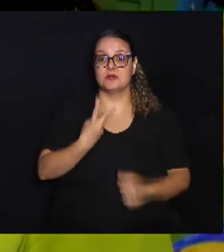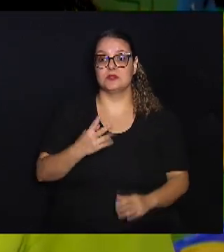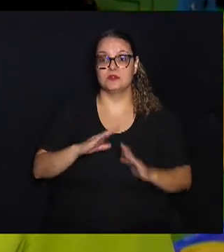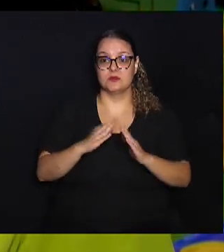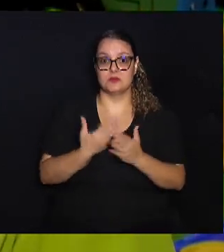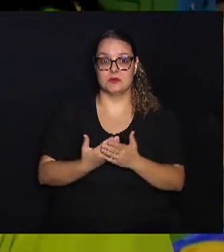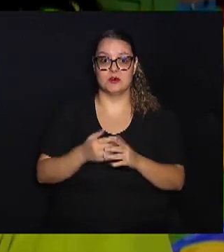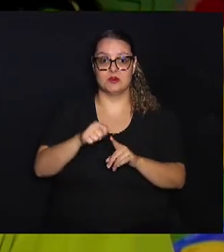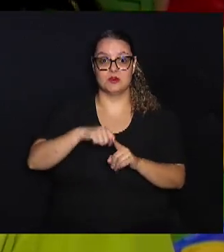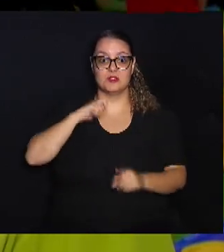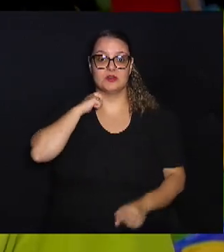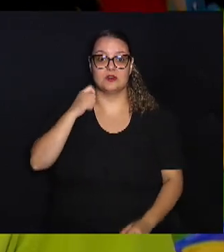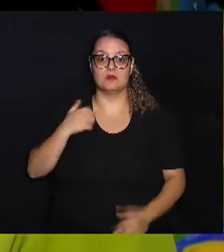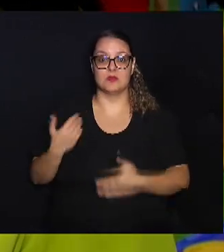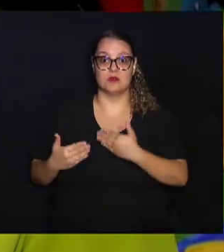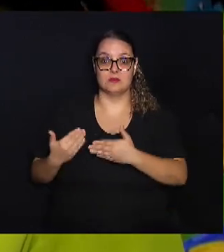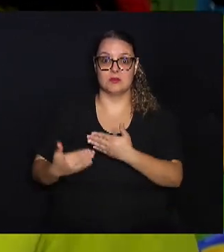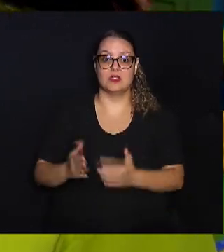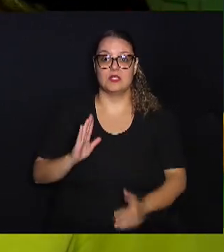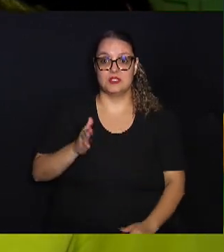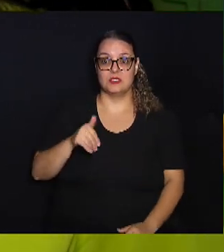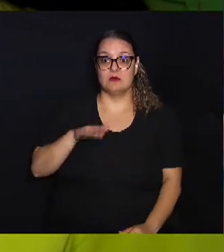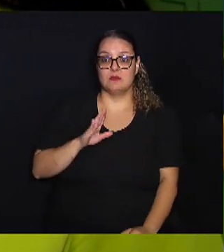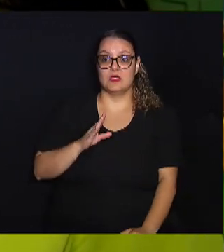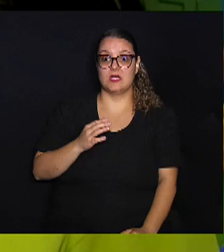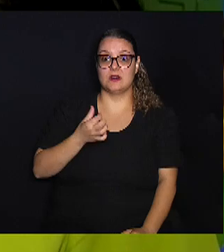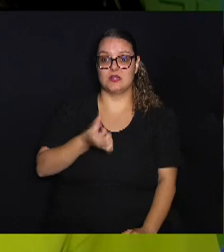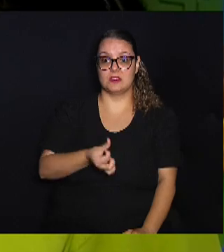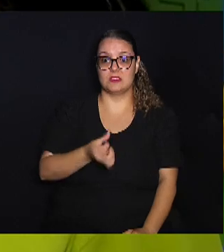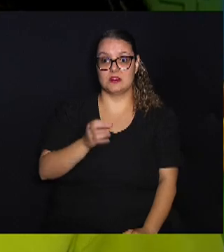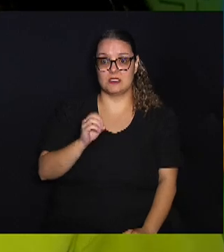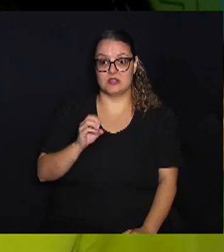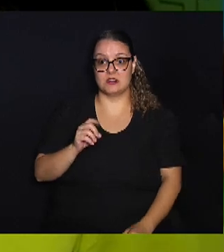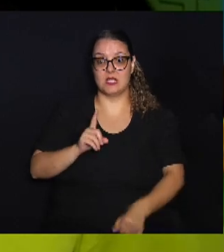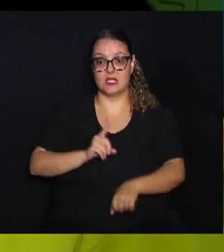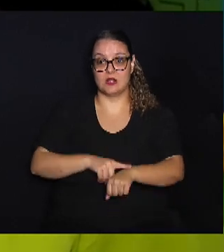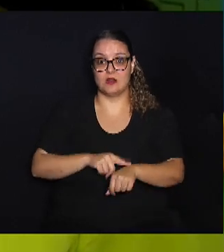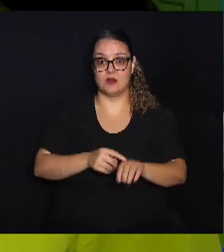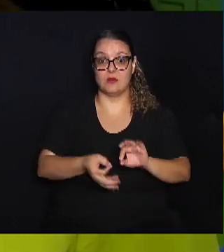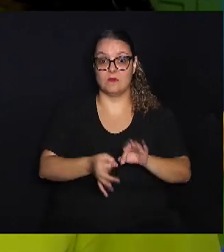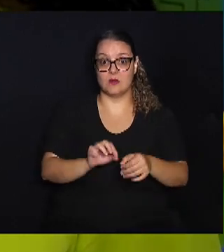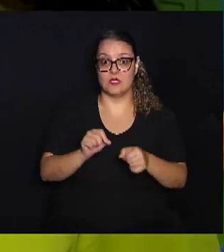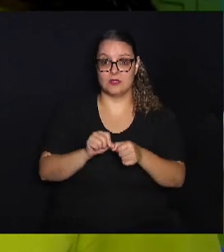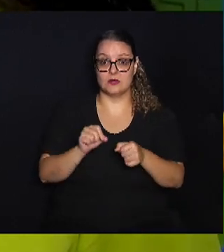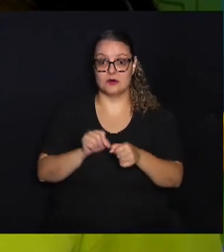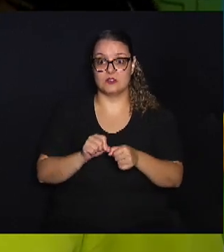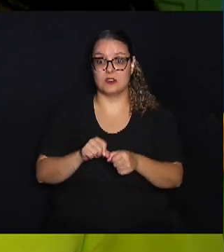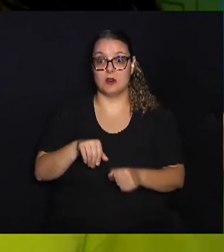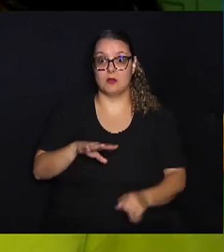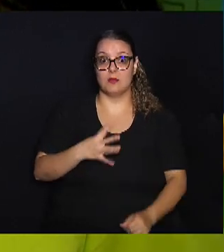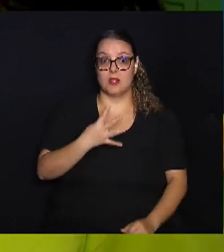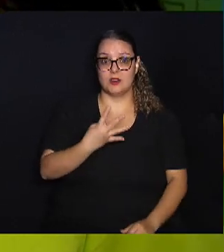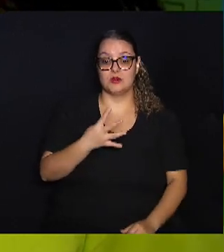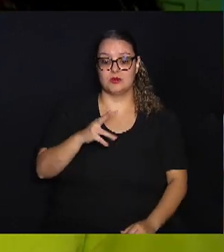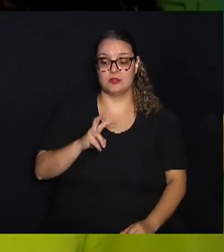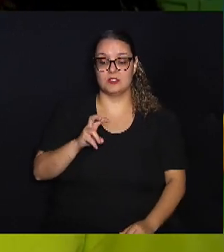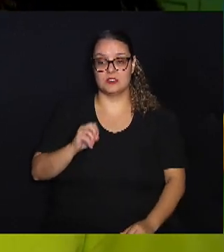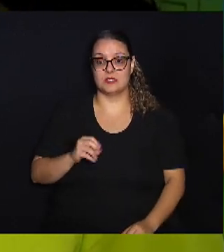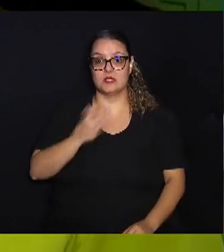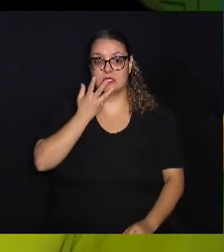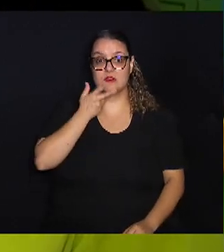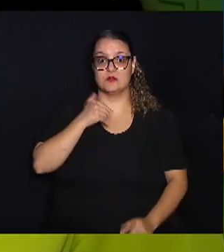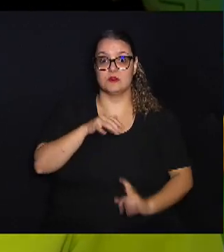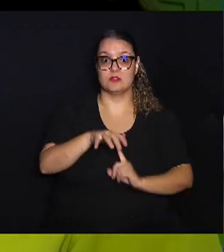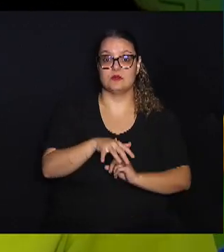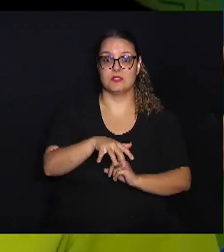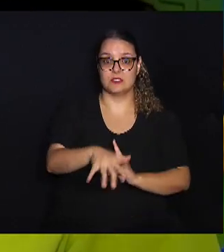desde abril. Já foram mais de 600 horas de oficinas realizadas, mais de 450 crianças